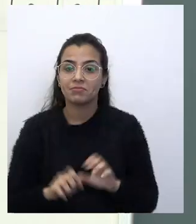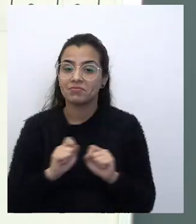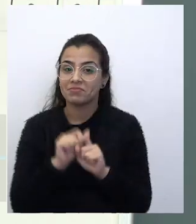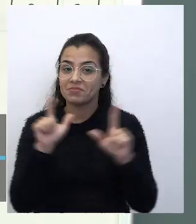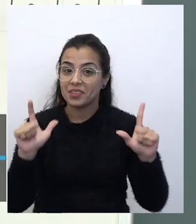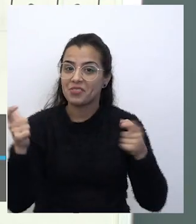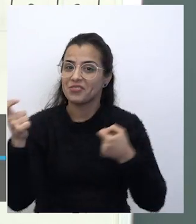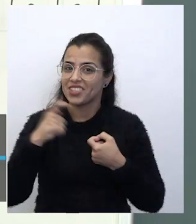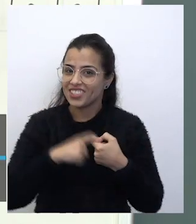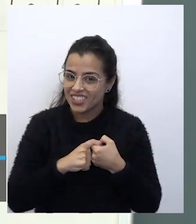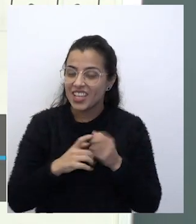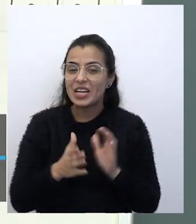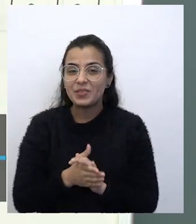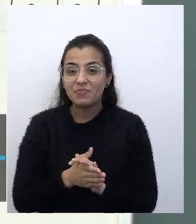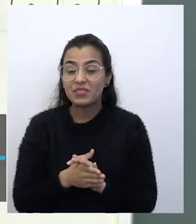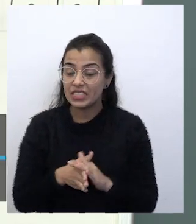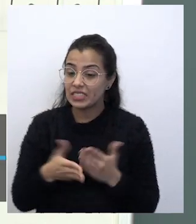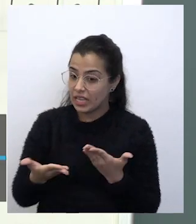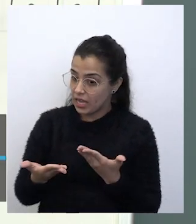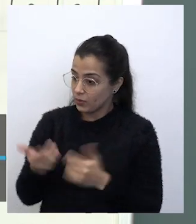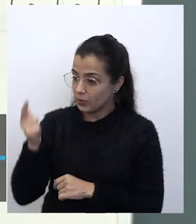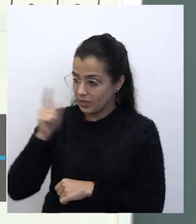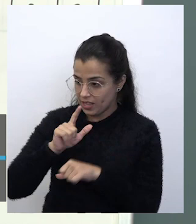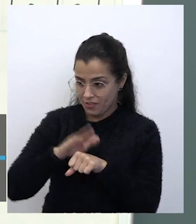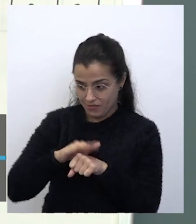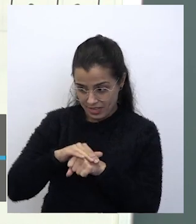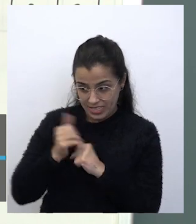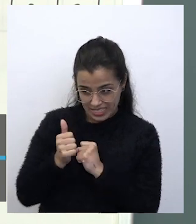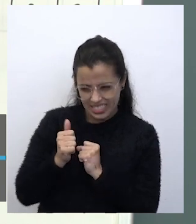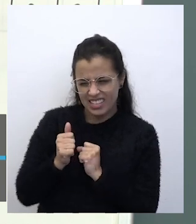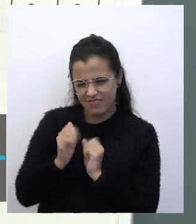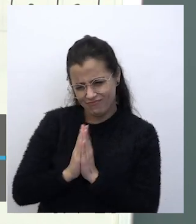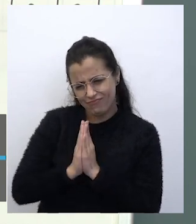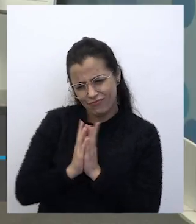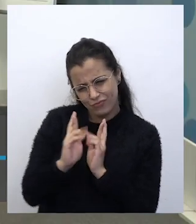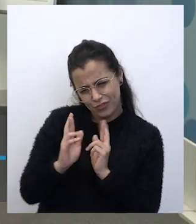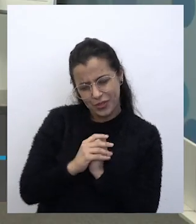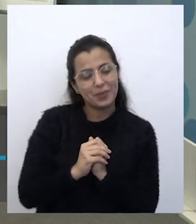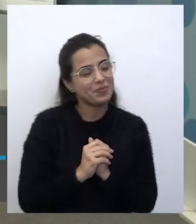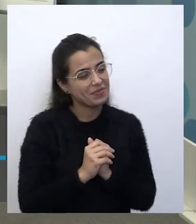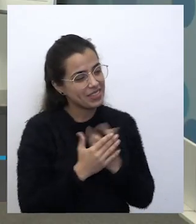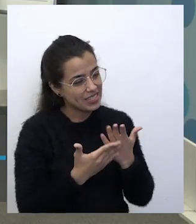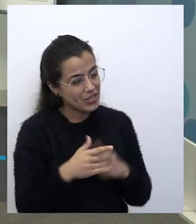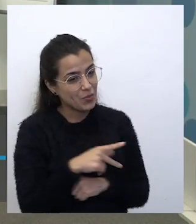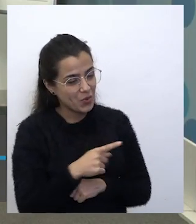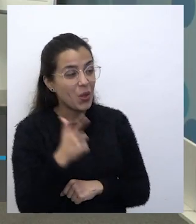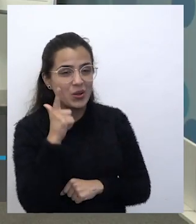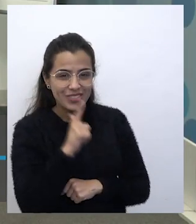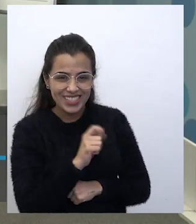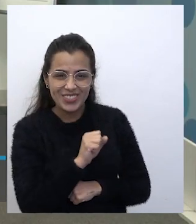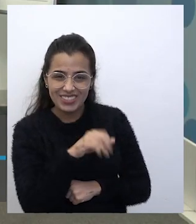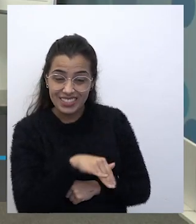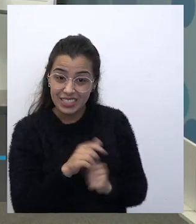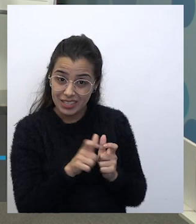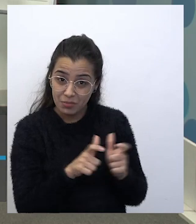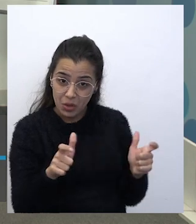Voltamos. E aí, professora Inês, eles conseguiram fazer o gráfico? Fala que conseguiram, vai, conta pra mim. Professora Roberta, conseguiram sim. A grande maioria